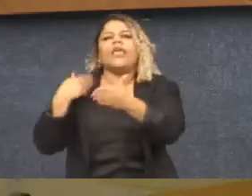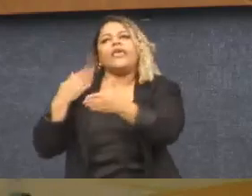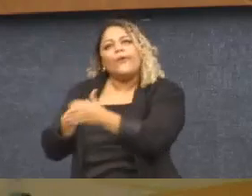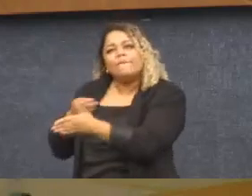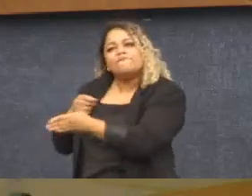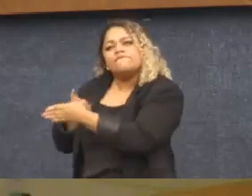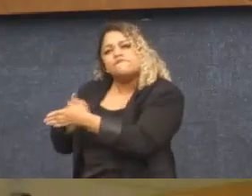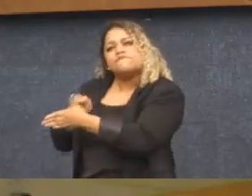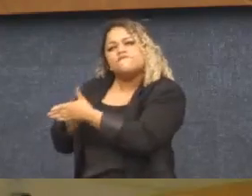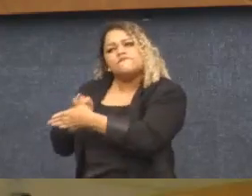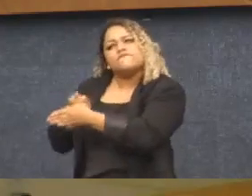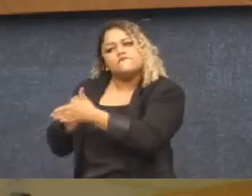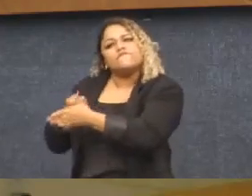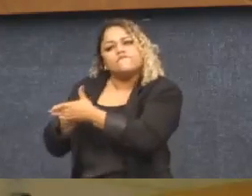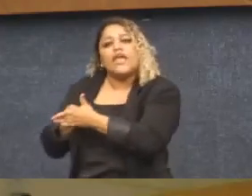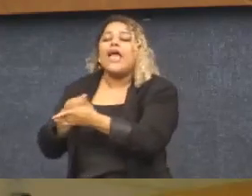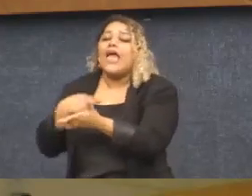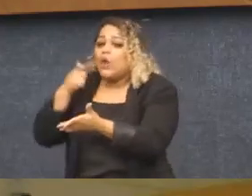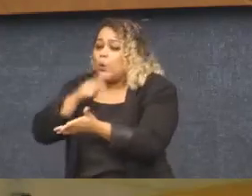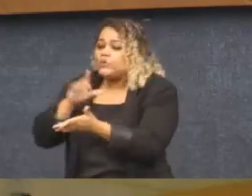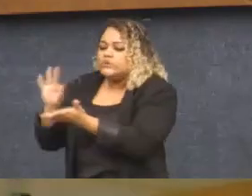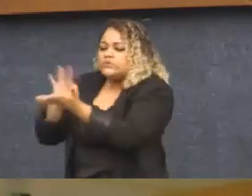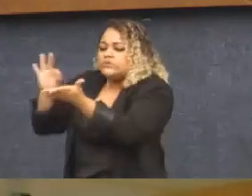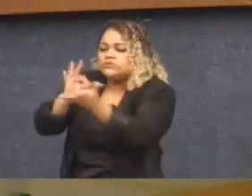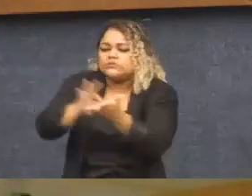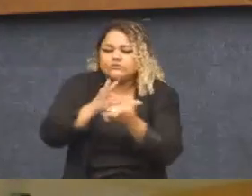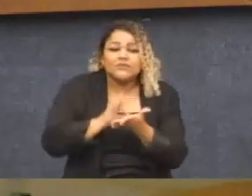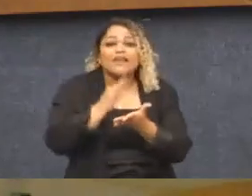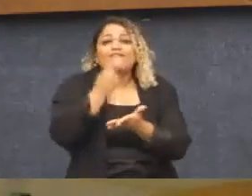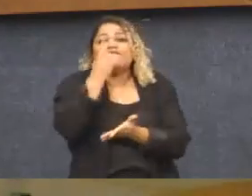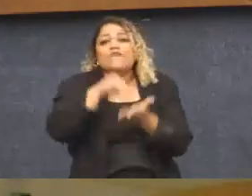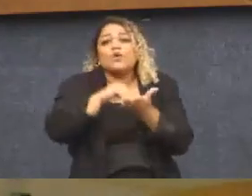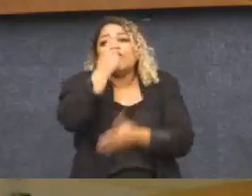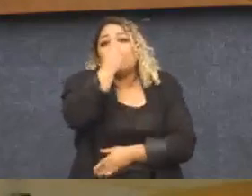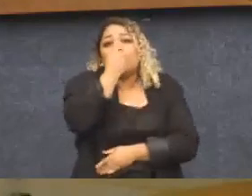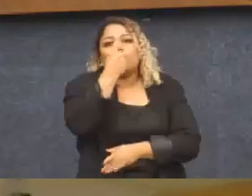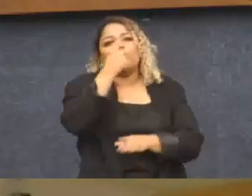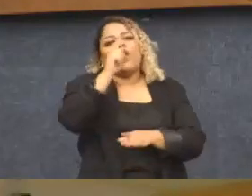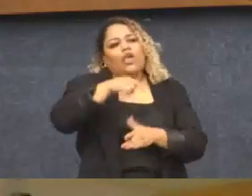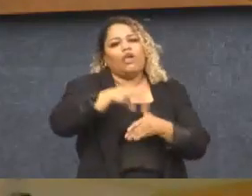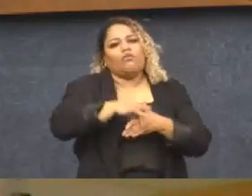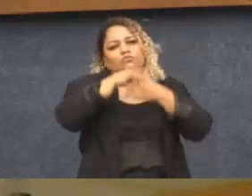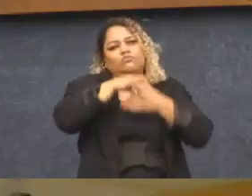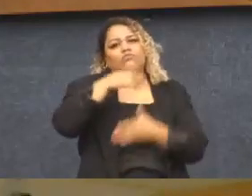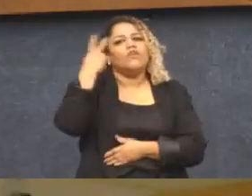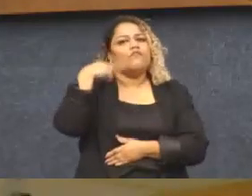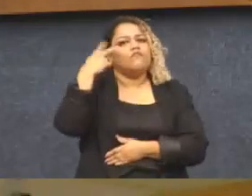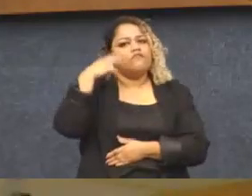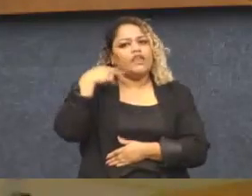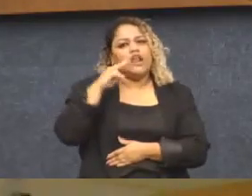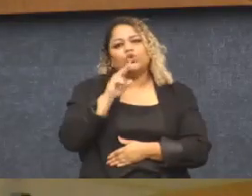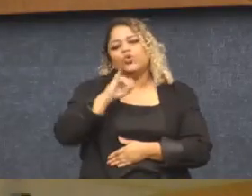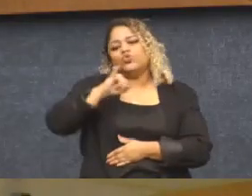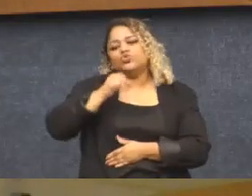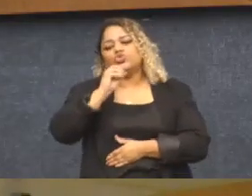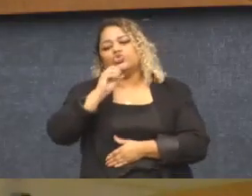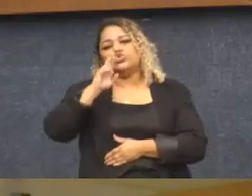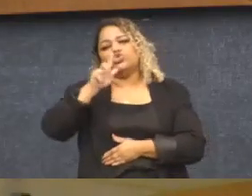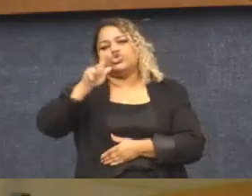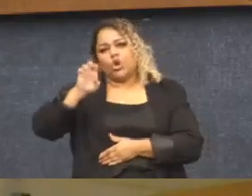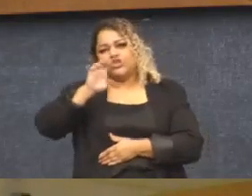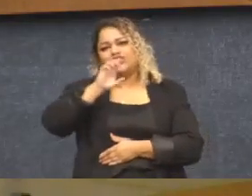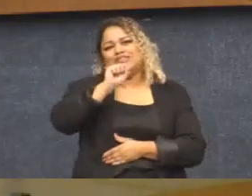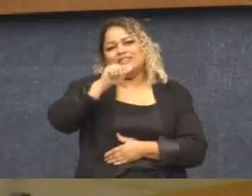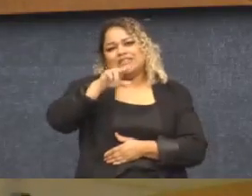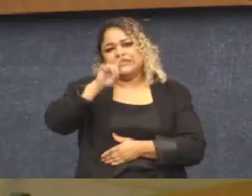de todos os líderes. Faltava um, o vereador Jorge Santos, que exigia, o que é normal na política, que ele também fosse atendido